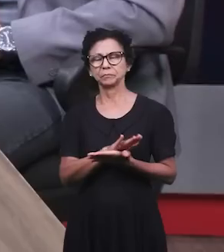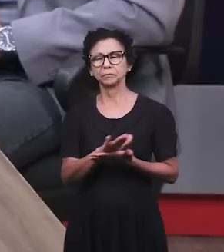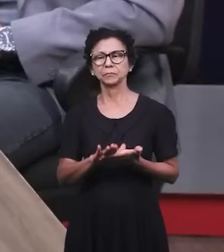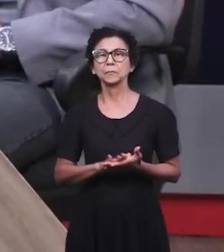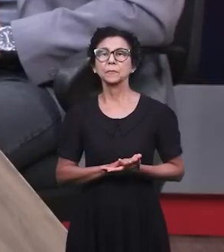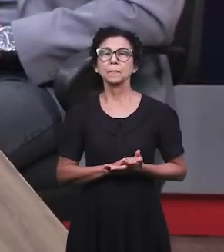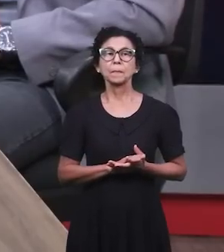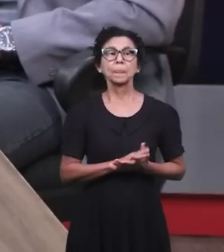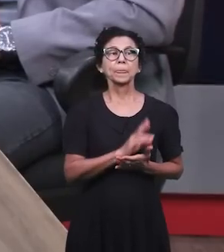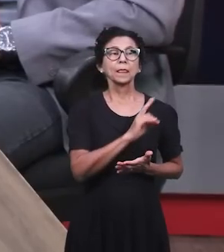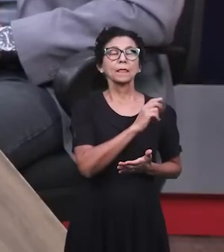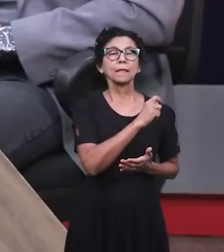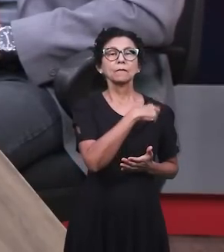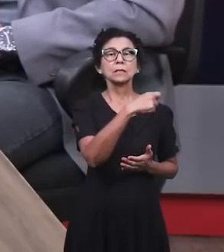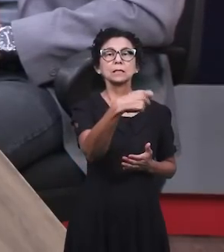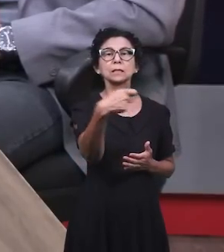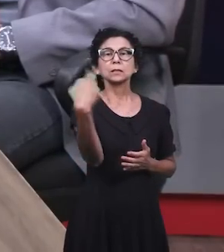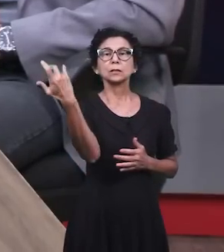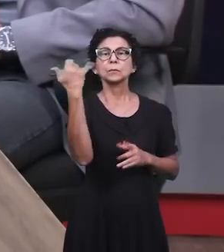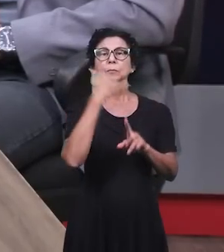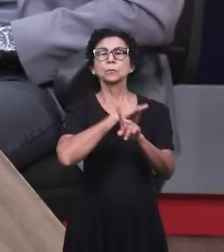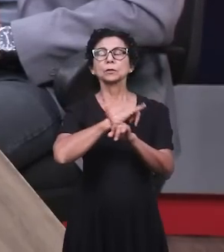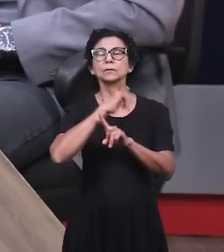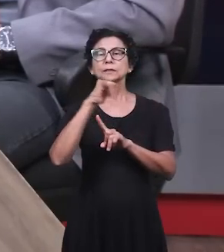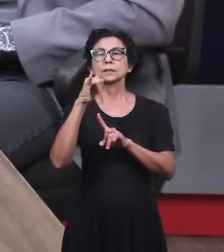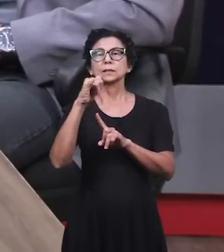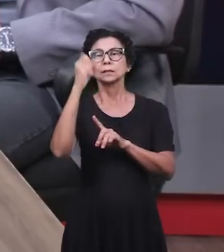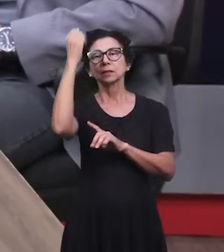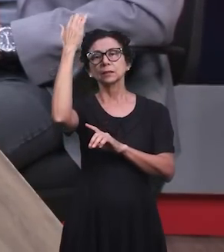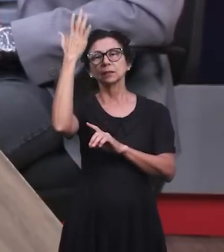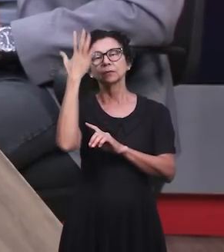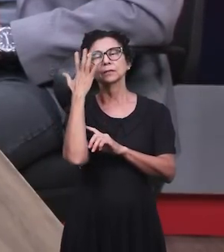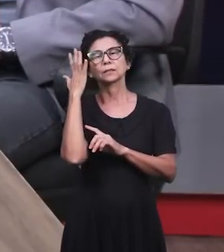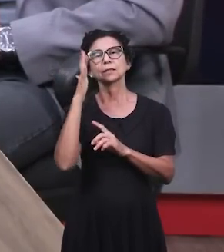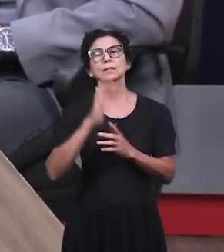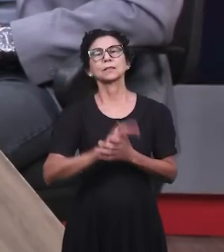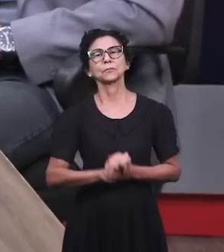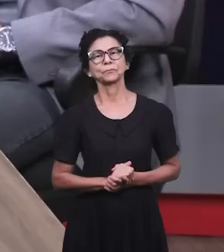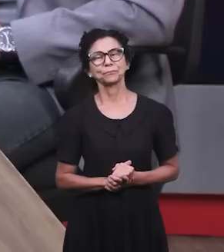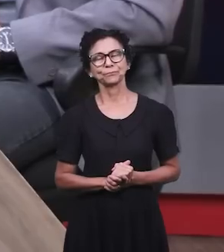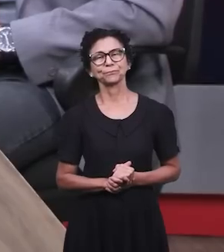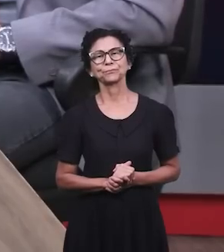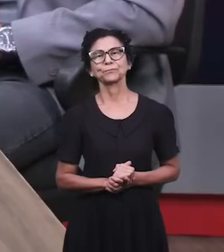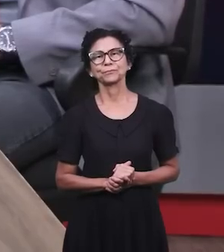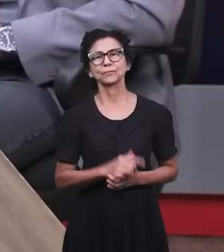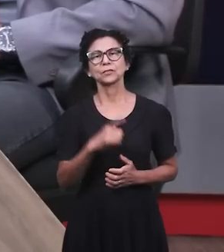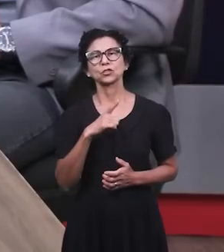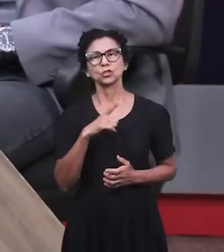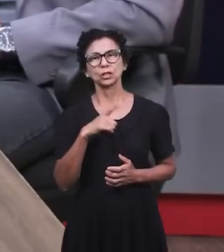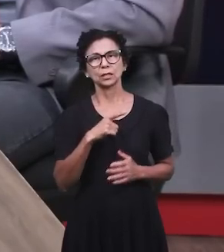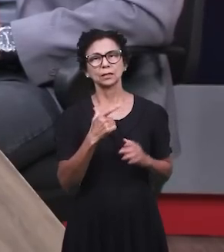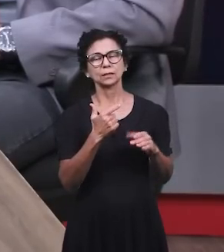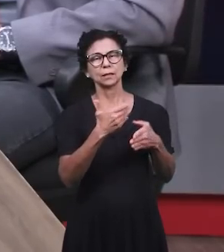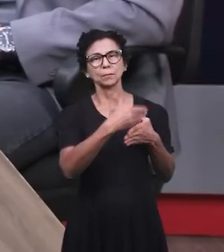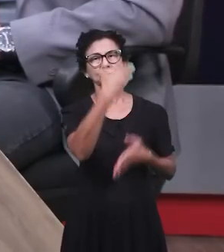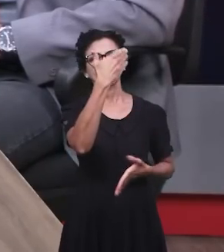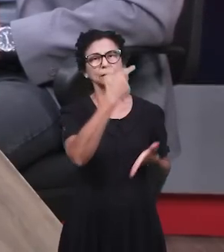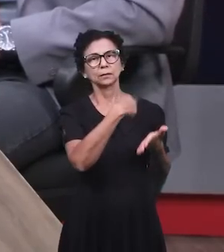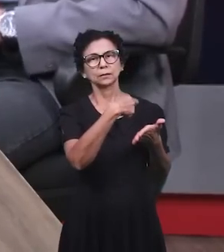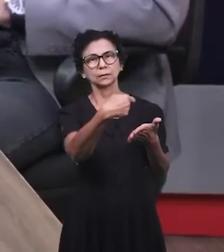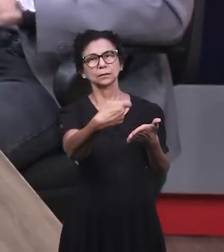a profecia que estava contida, a revelação daquilo que estava escrito na parede e que veio da parte do